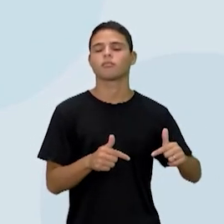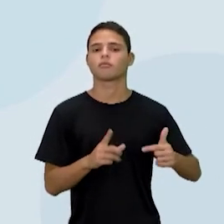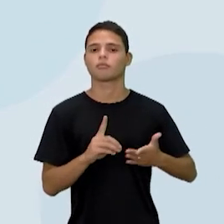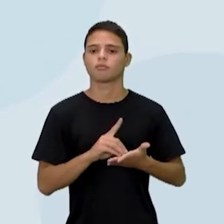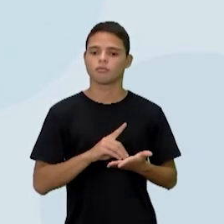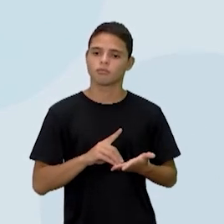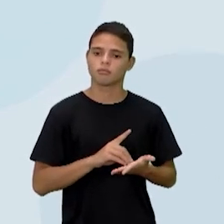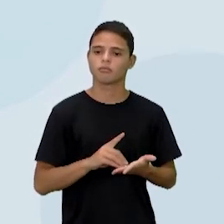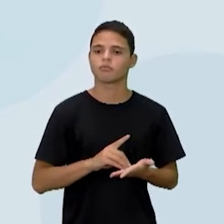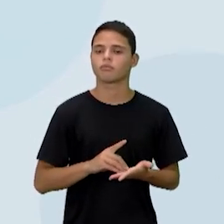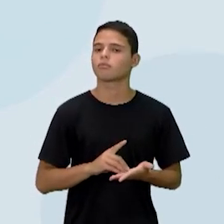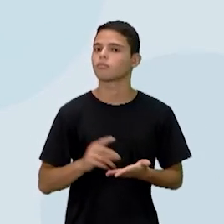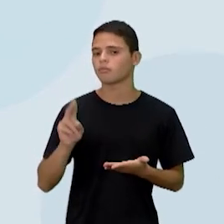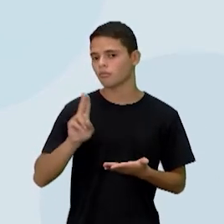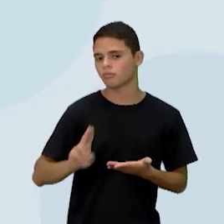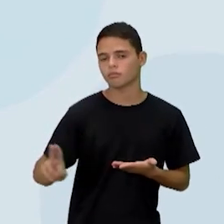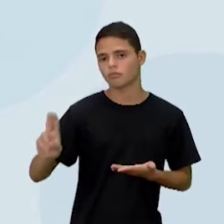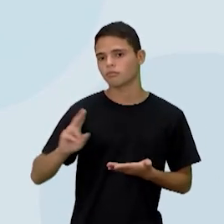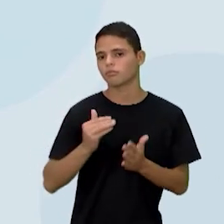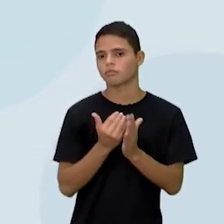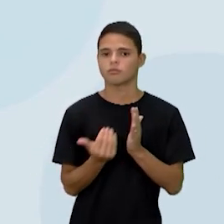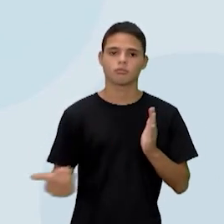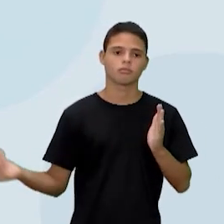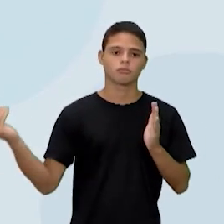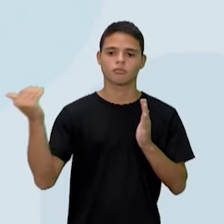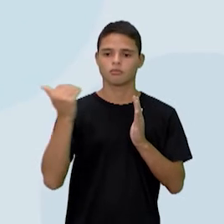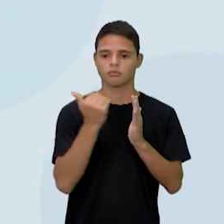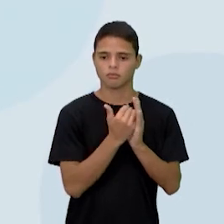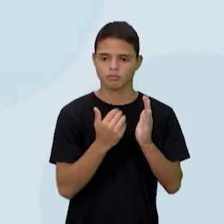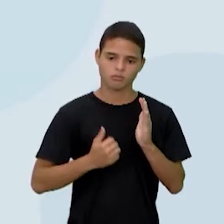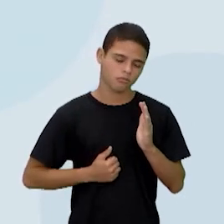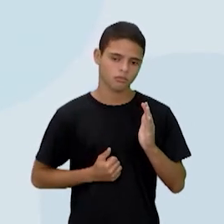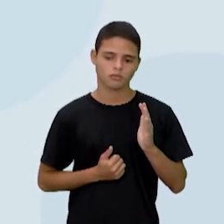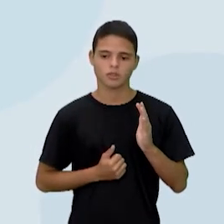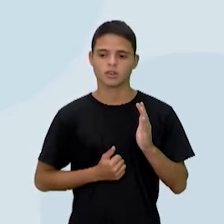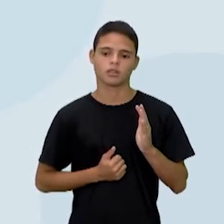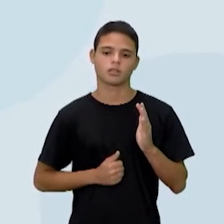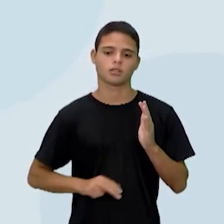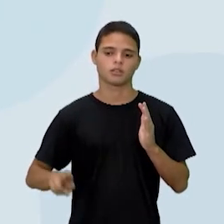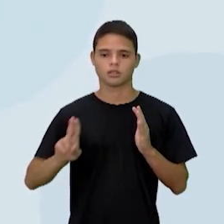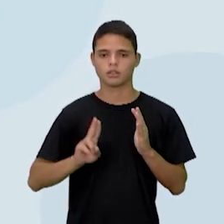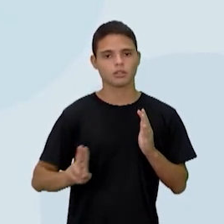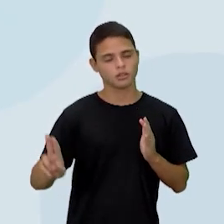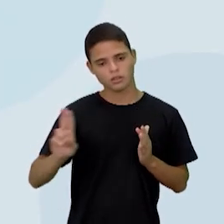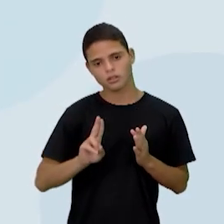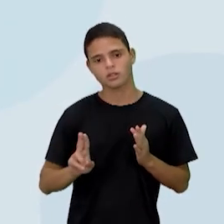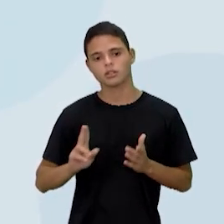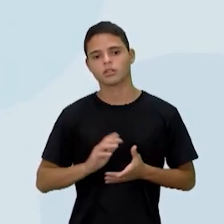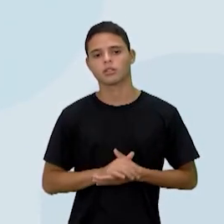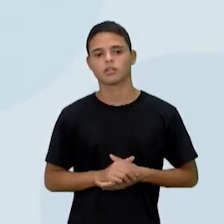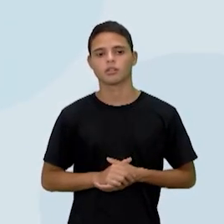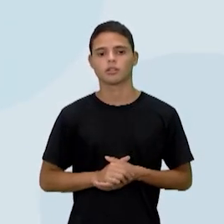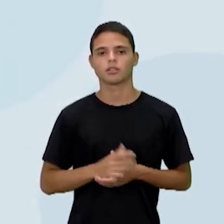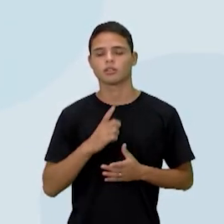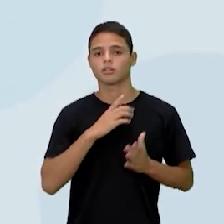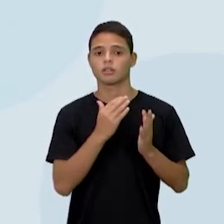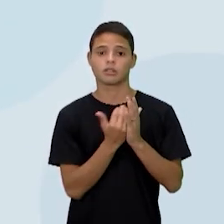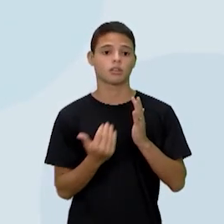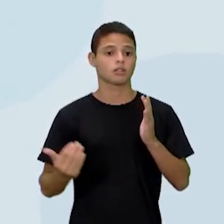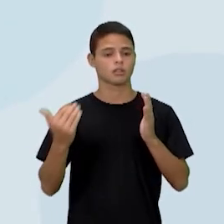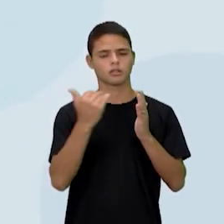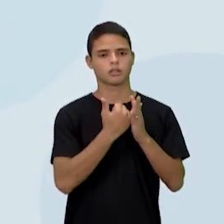de otimizar ainda mais aquilo que o usuário buscou, fazê-lo ainda ter mais